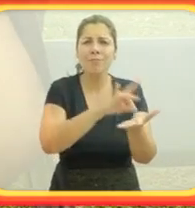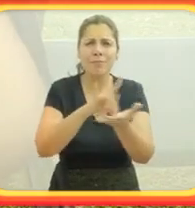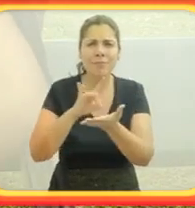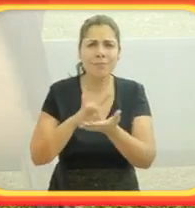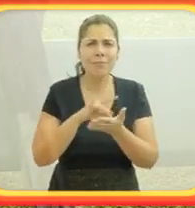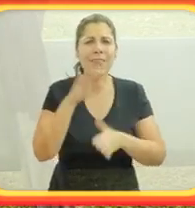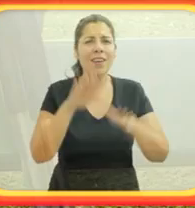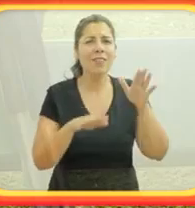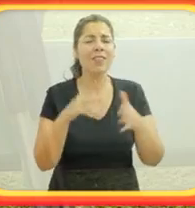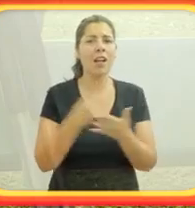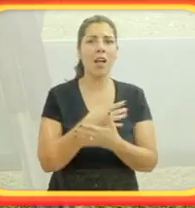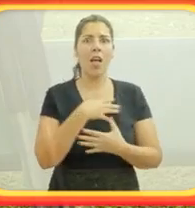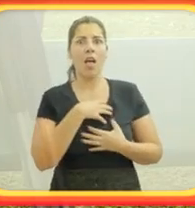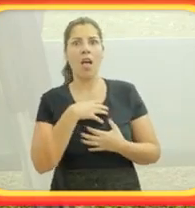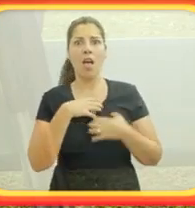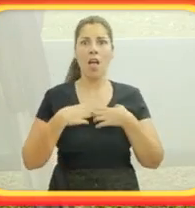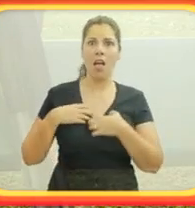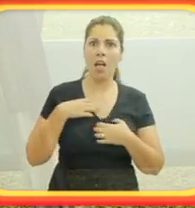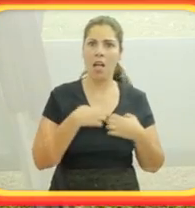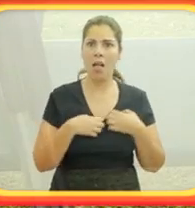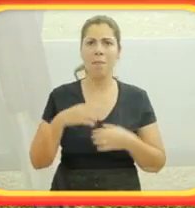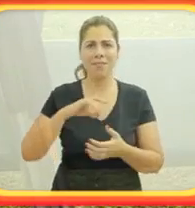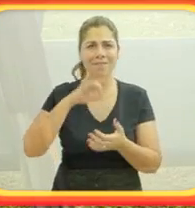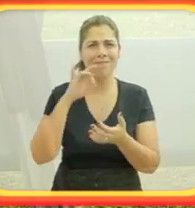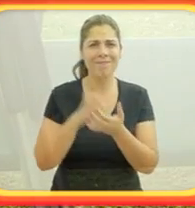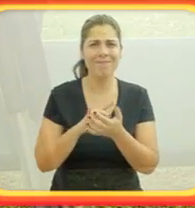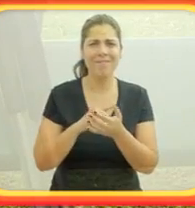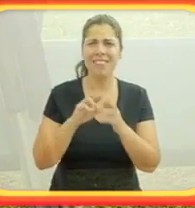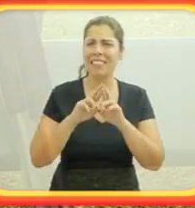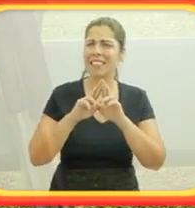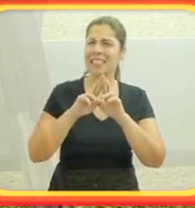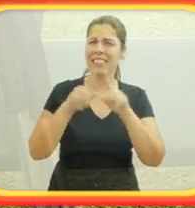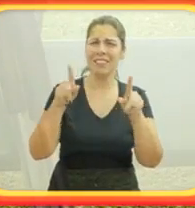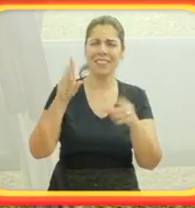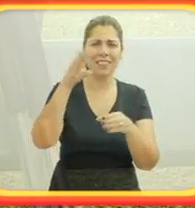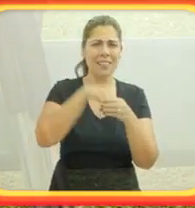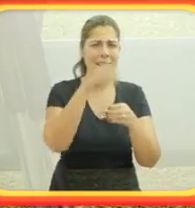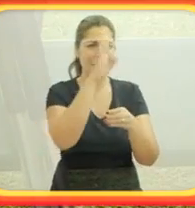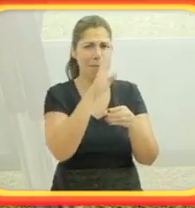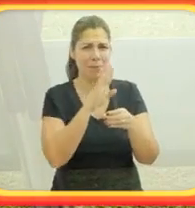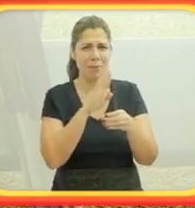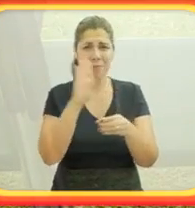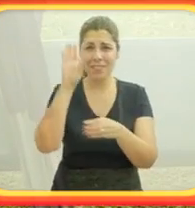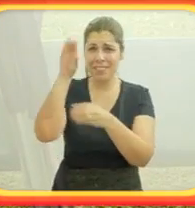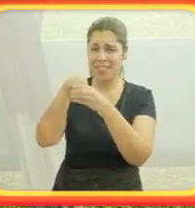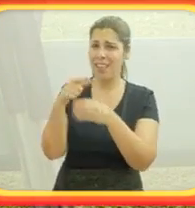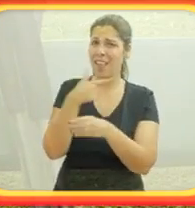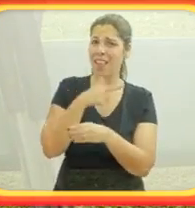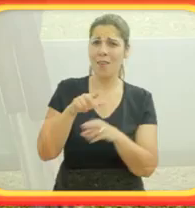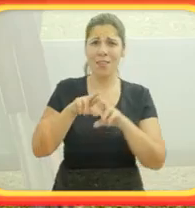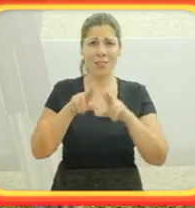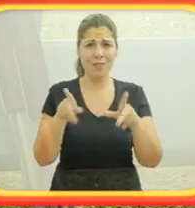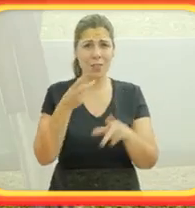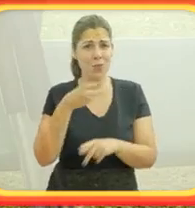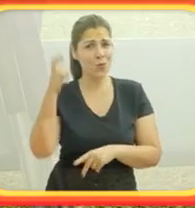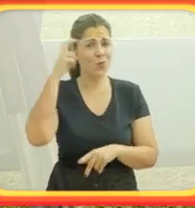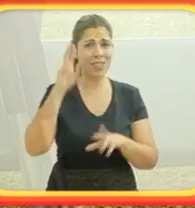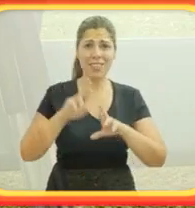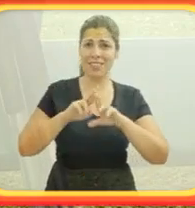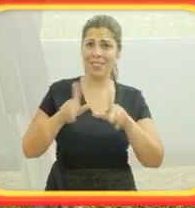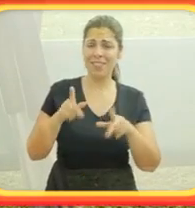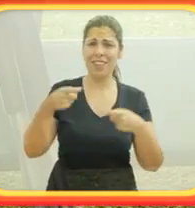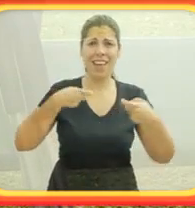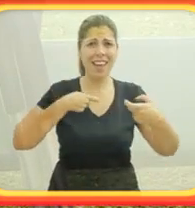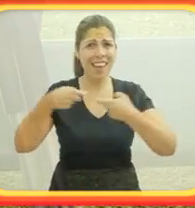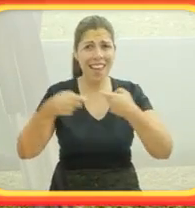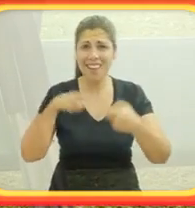realidades, que às vezes a gente se choca justamente por ser tão diferente de ser dentro do Brasil, mas, enfim, é a língua diferente, a